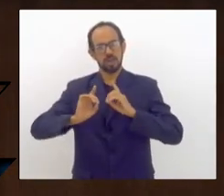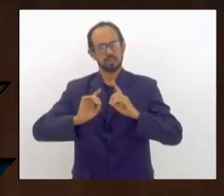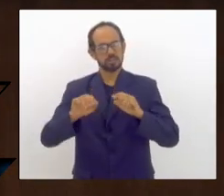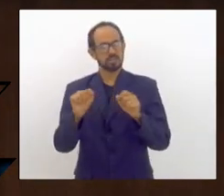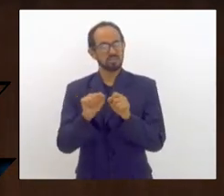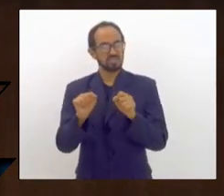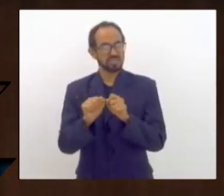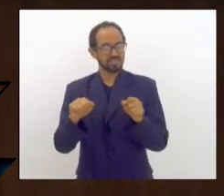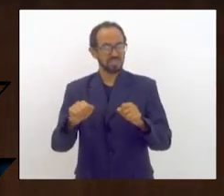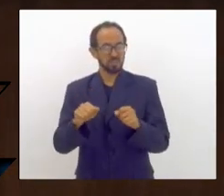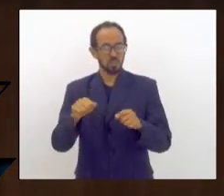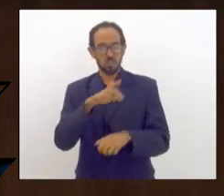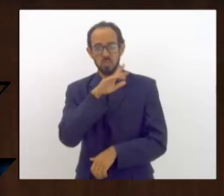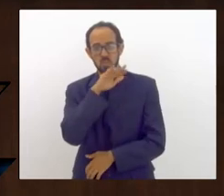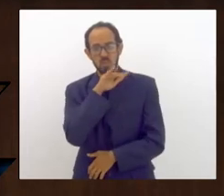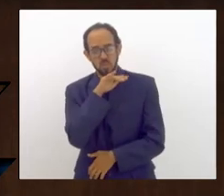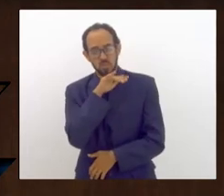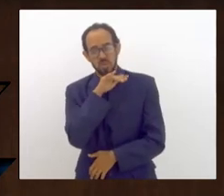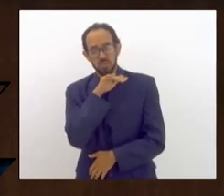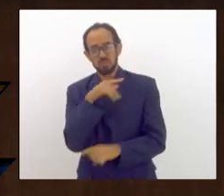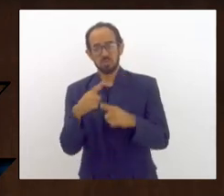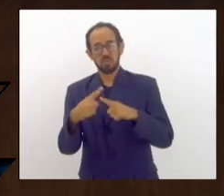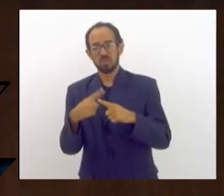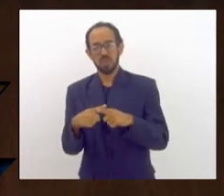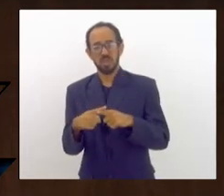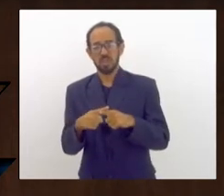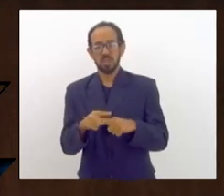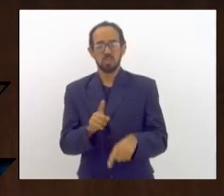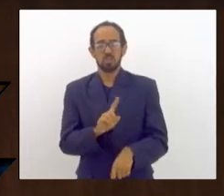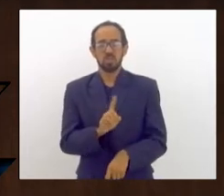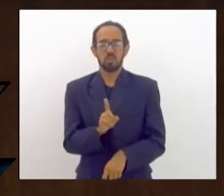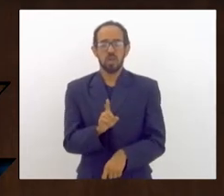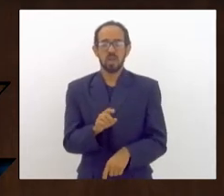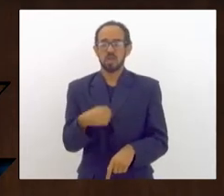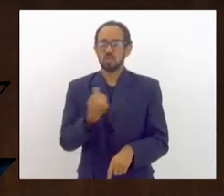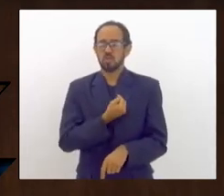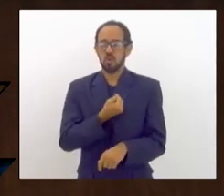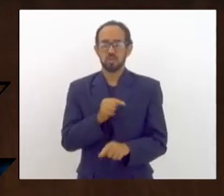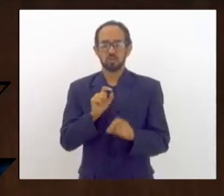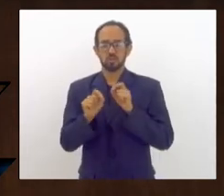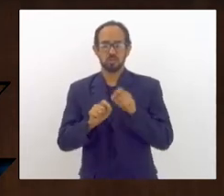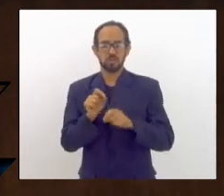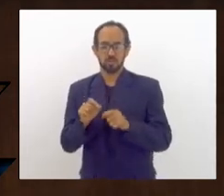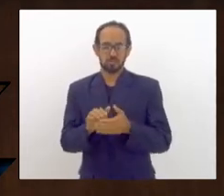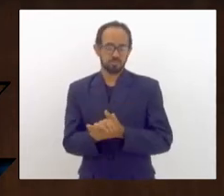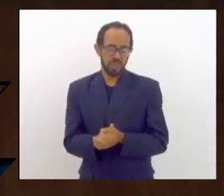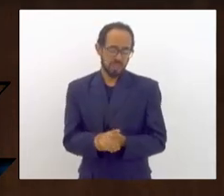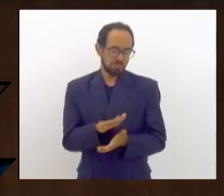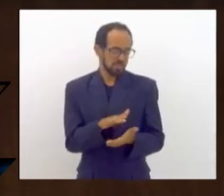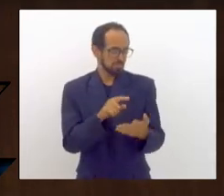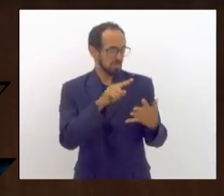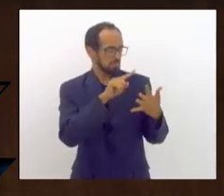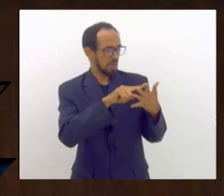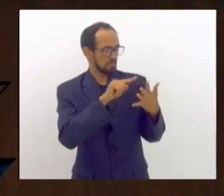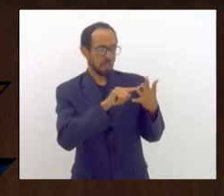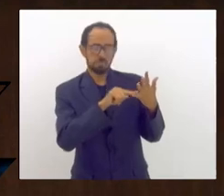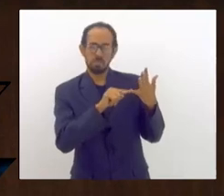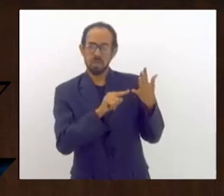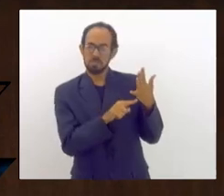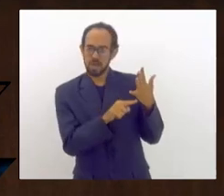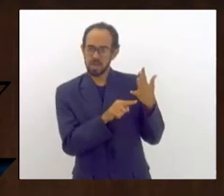vez, que é o seguinte: não somos nós. Eu vi aqui as pessoas falando que fulano teve isso, que teve aquilo, que